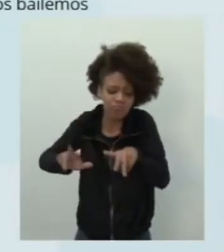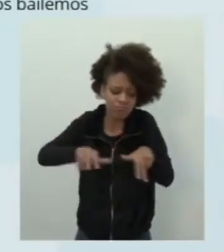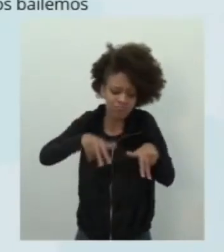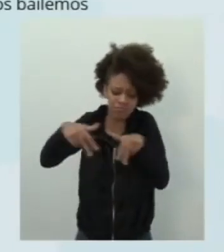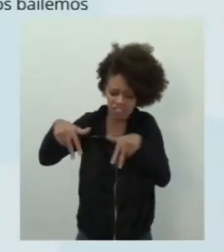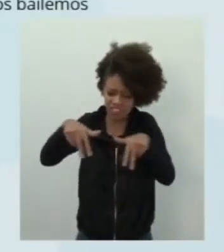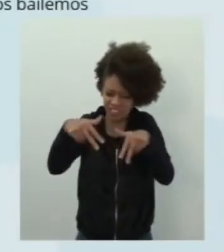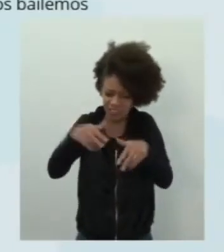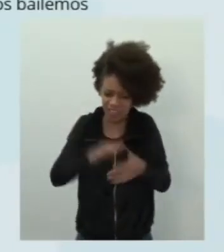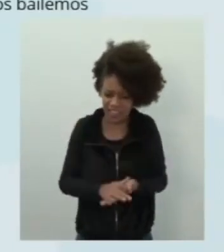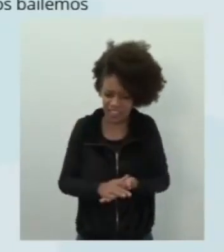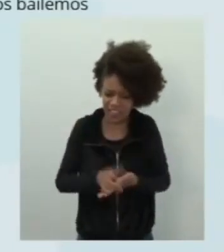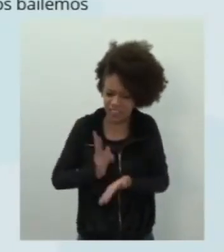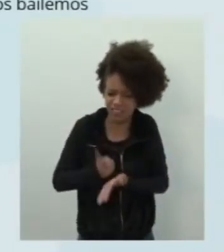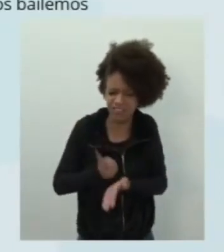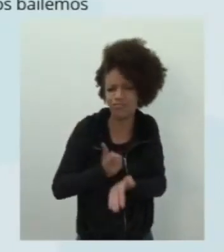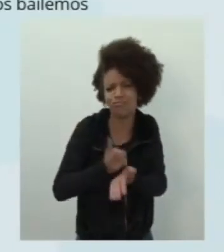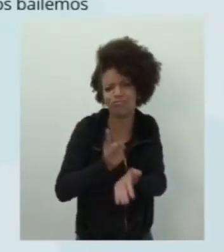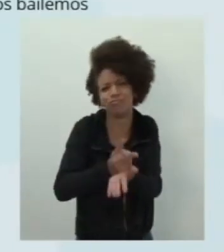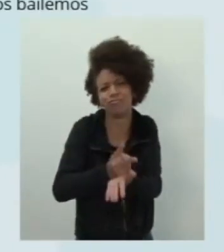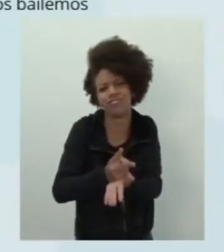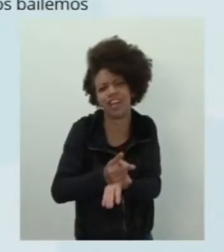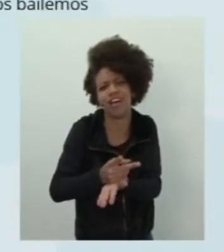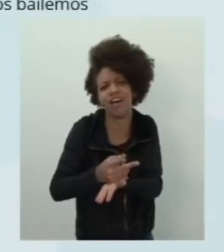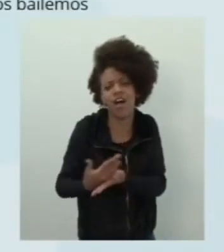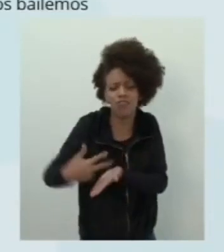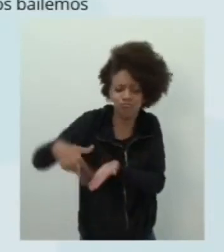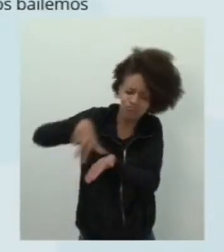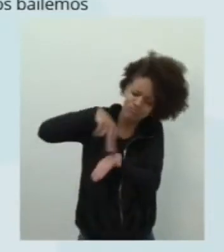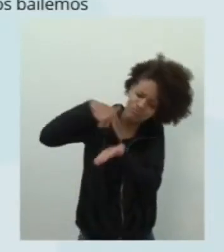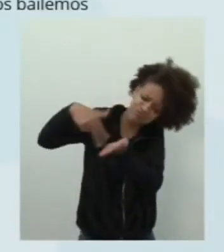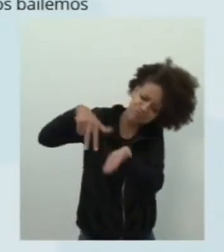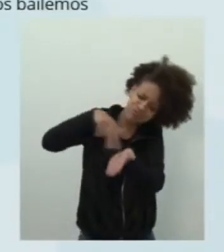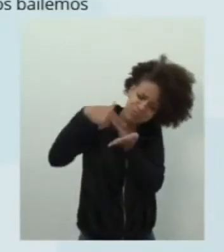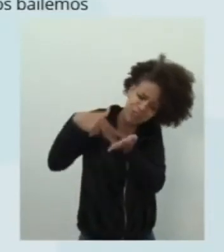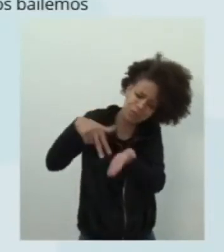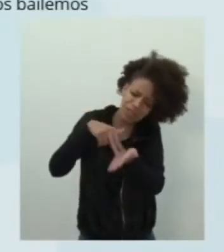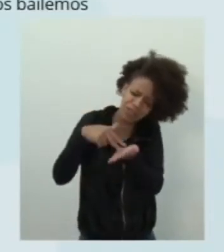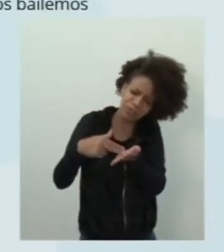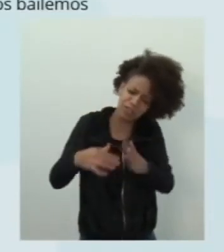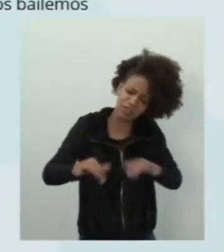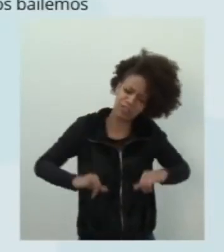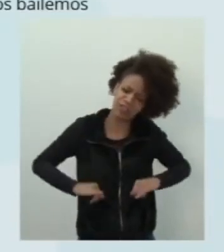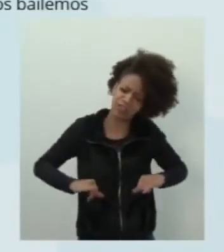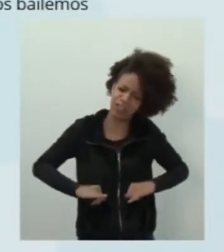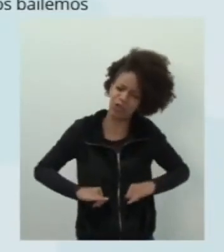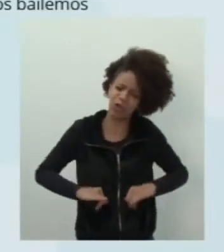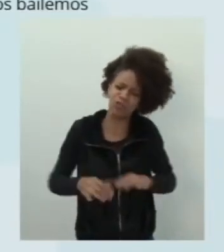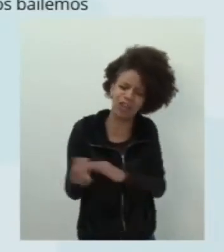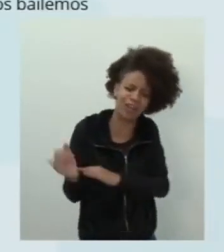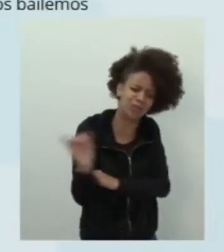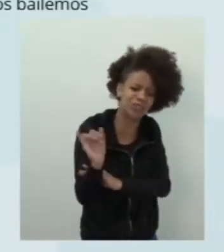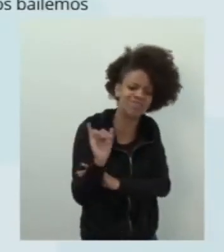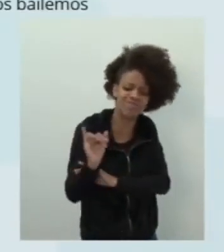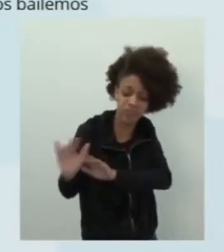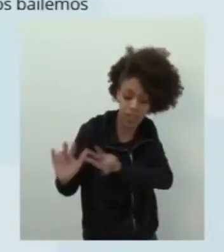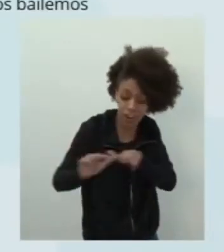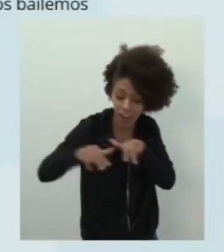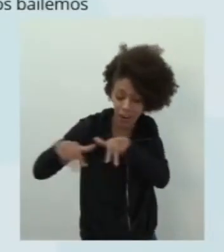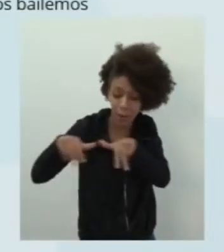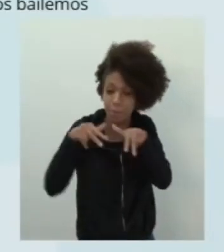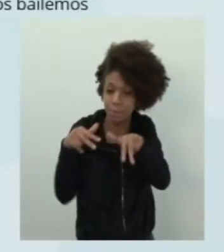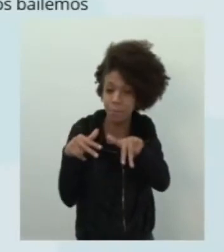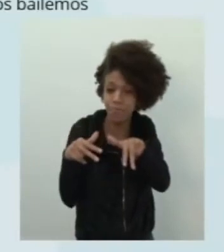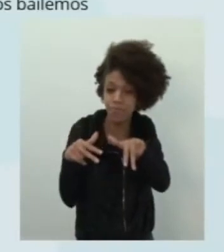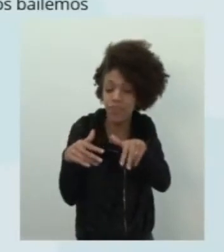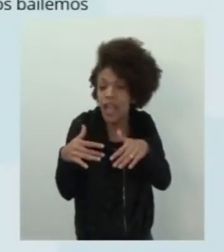avelaneiras frolidas verá bailar. Bailemos nós já todas três, aí irmãs, só que esse ramo dessas